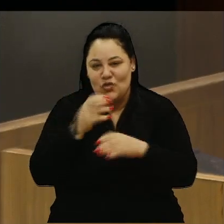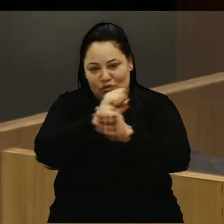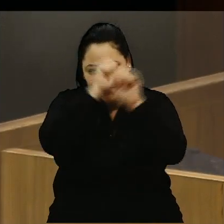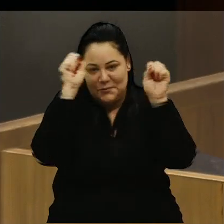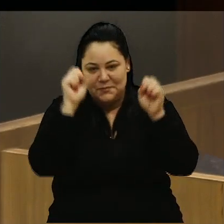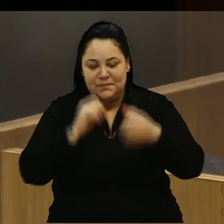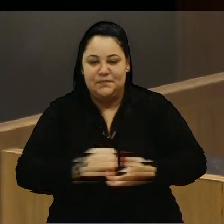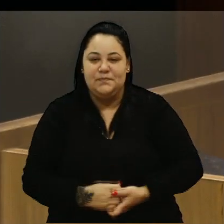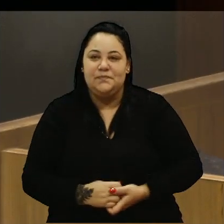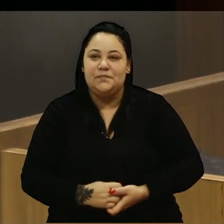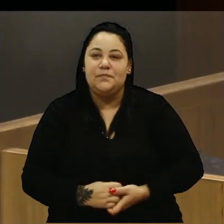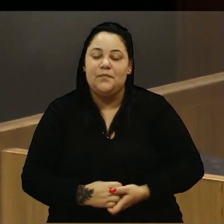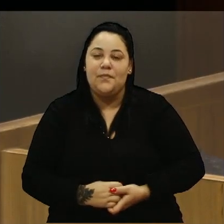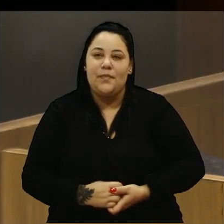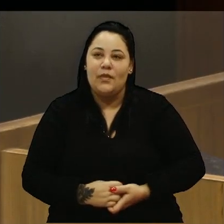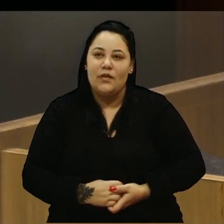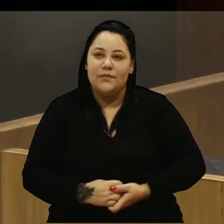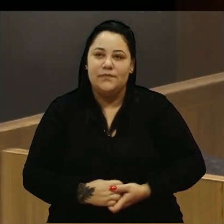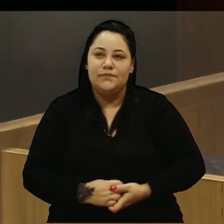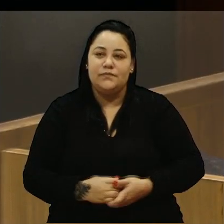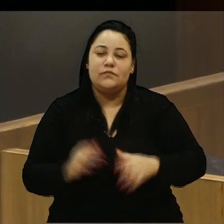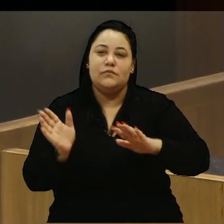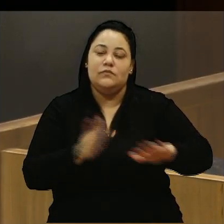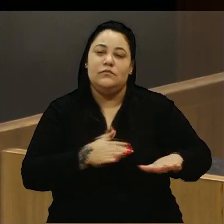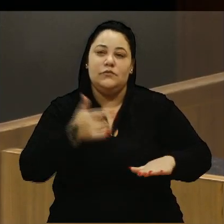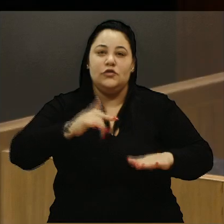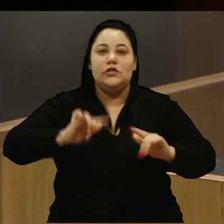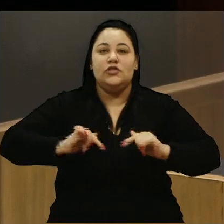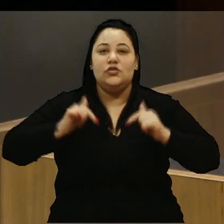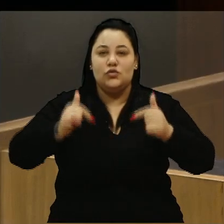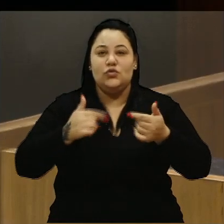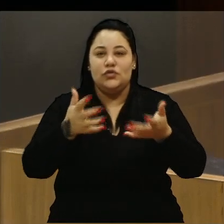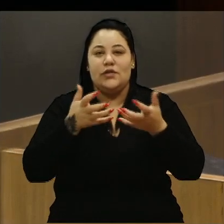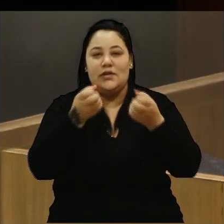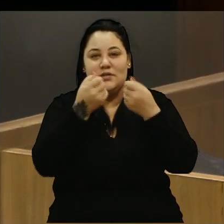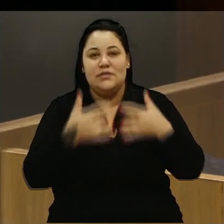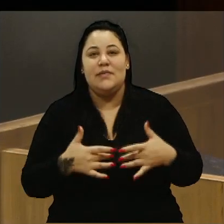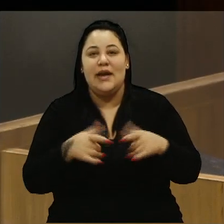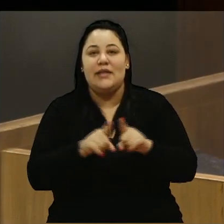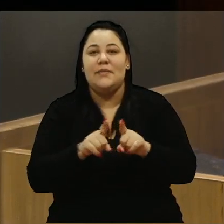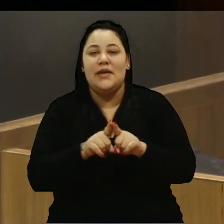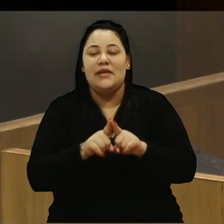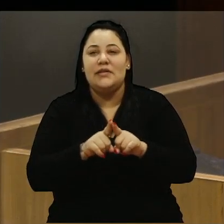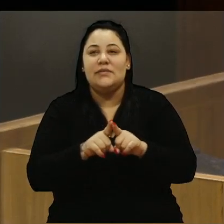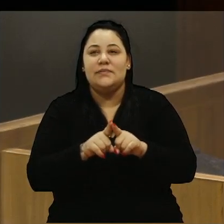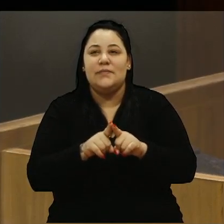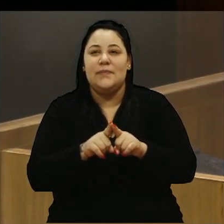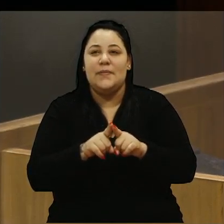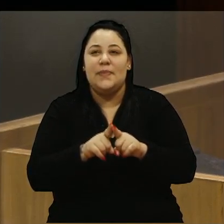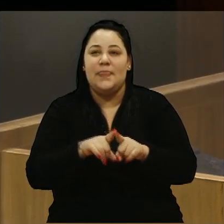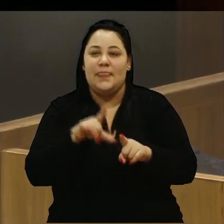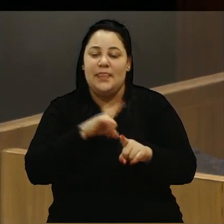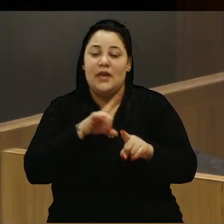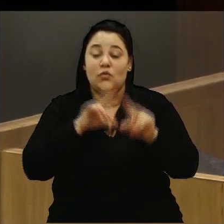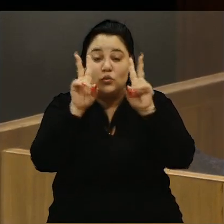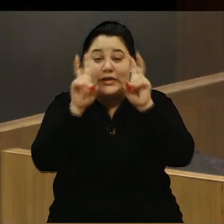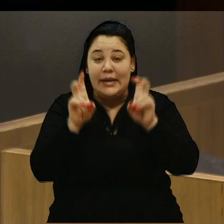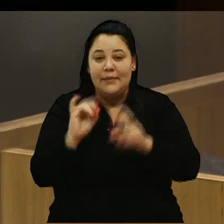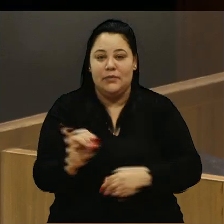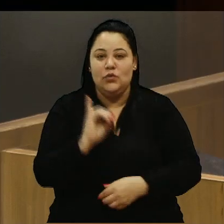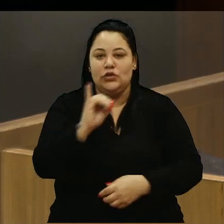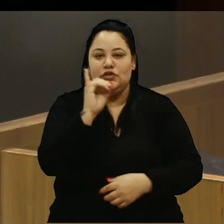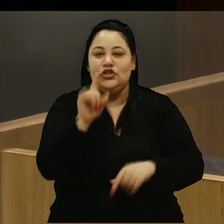A outra iniciativa que eu quero destacar tem um tema de igual importância, que